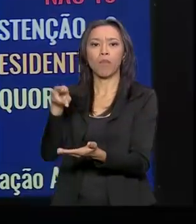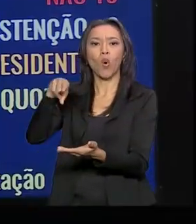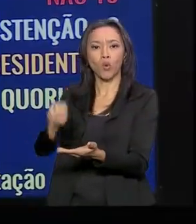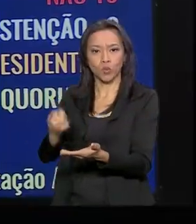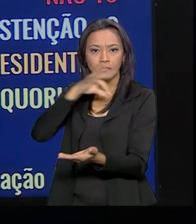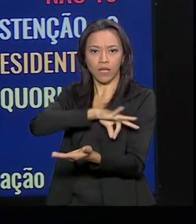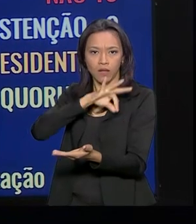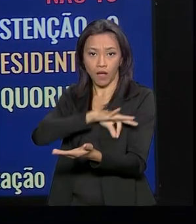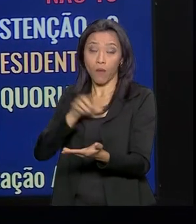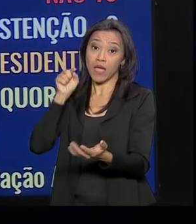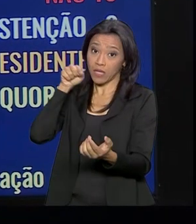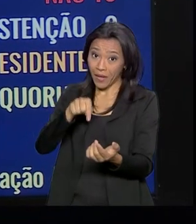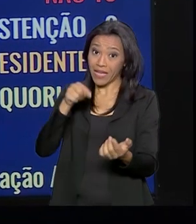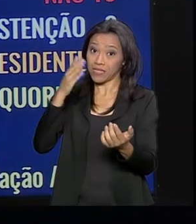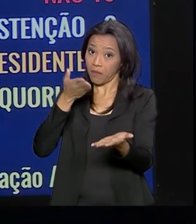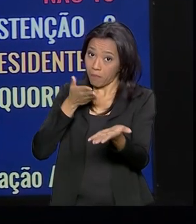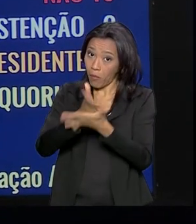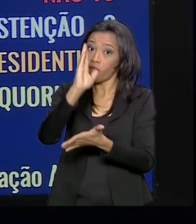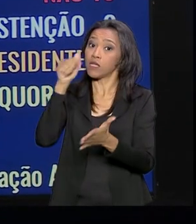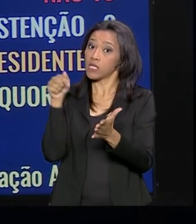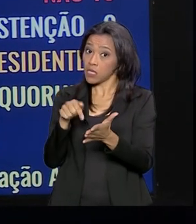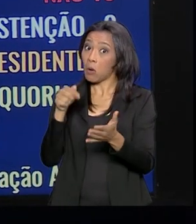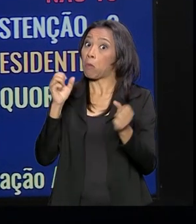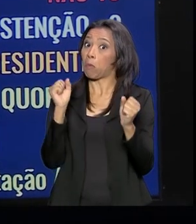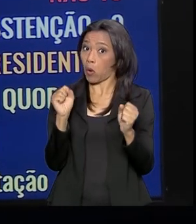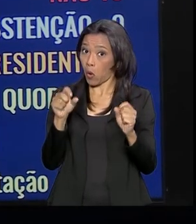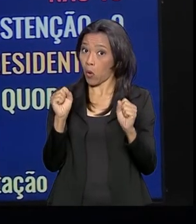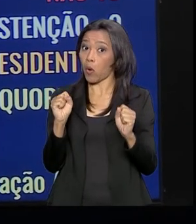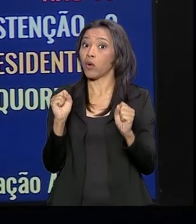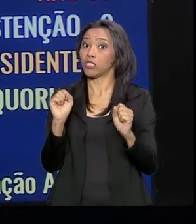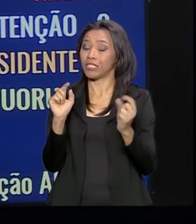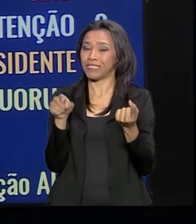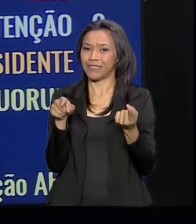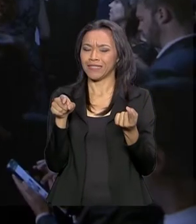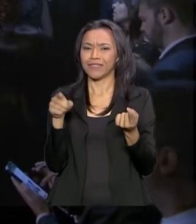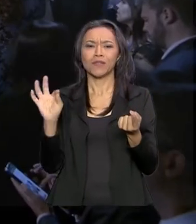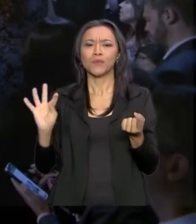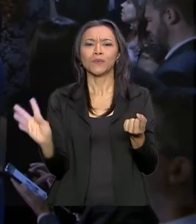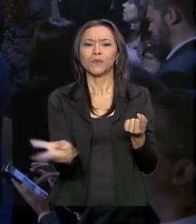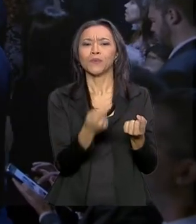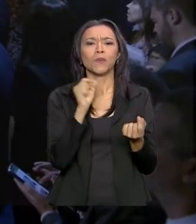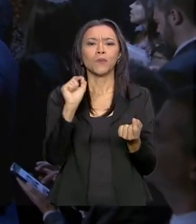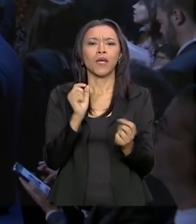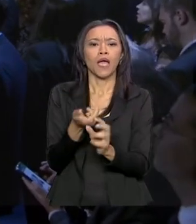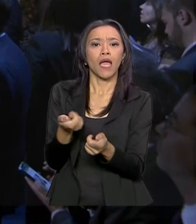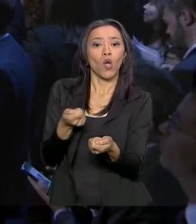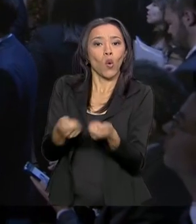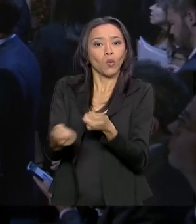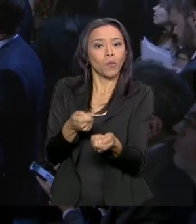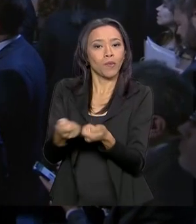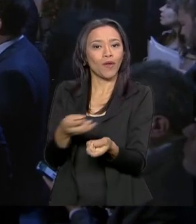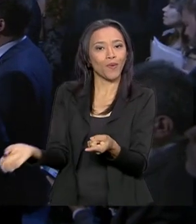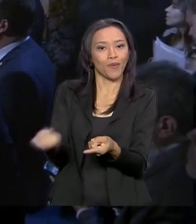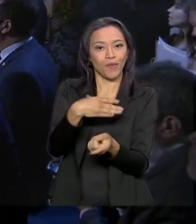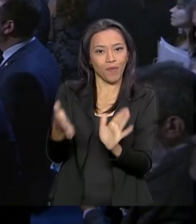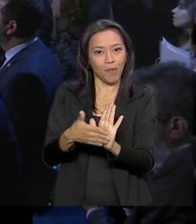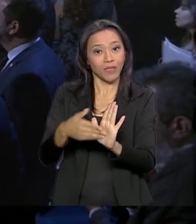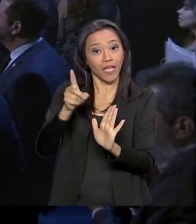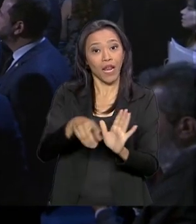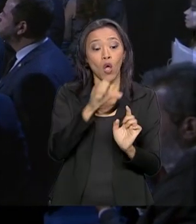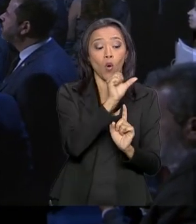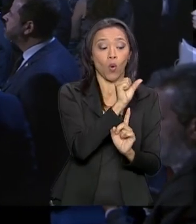aprovação desse destaque pode é causar um impacto na estimativa de economia com a nova previdência que era